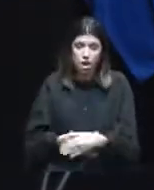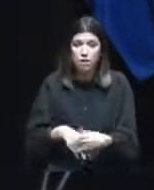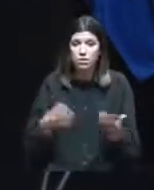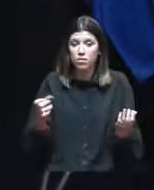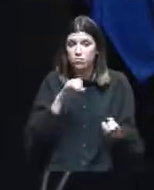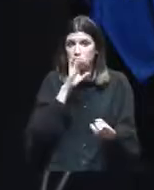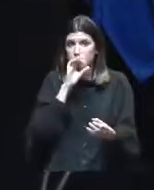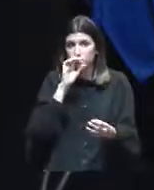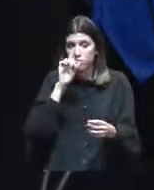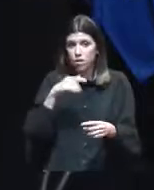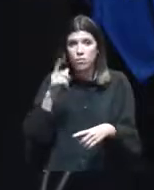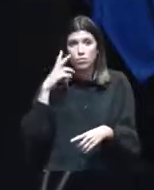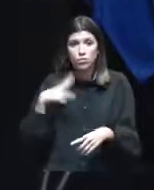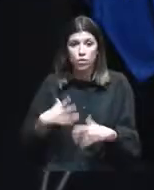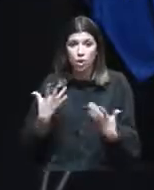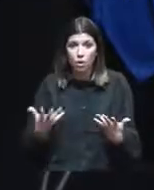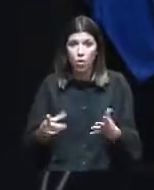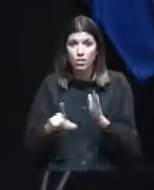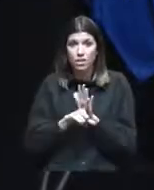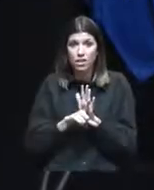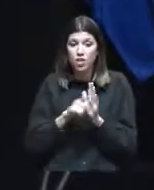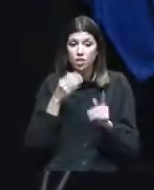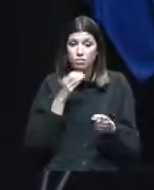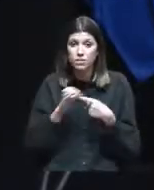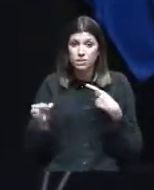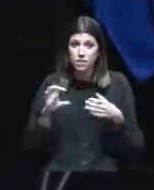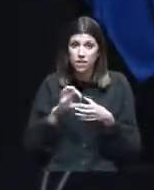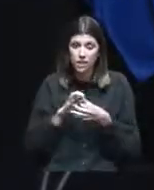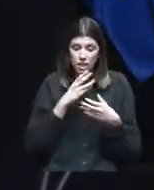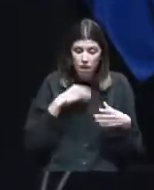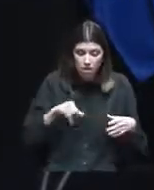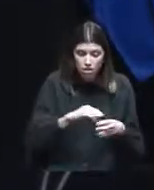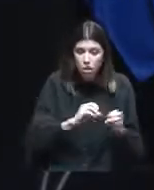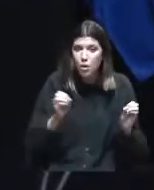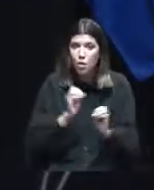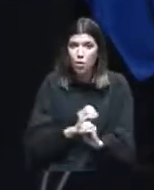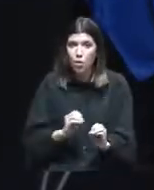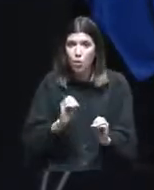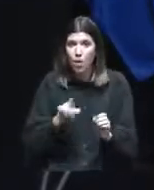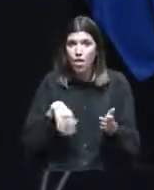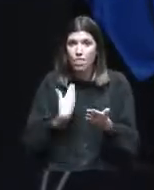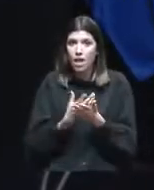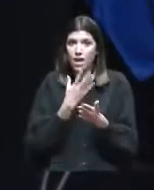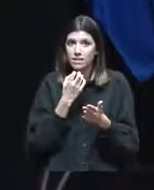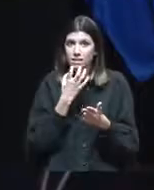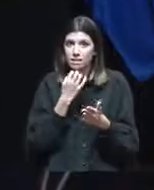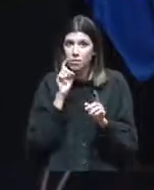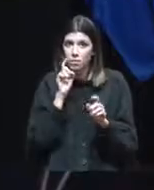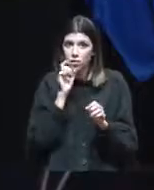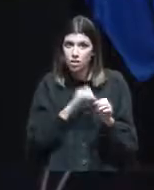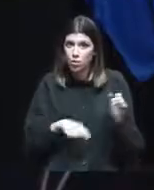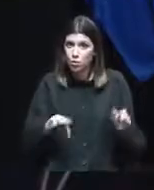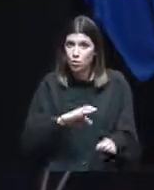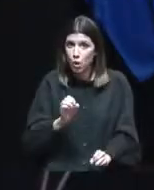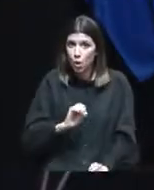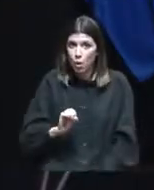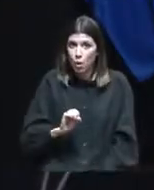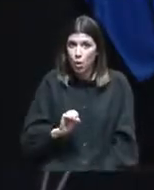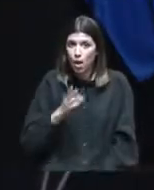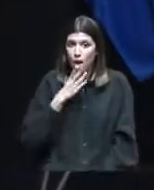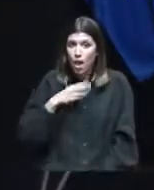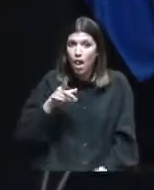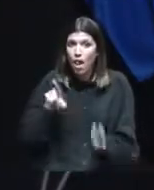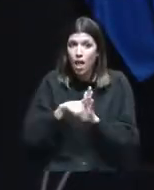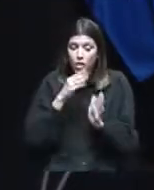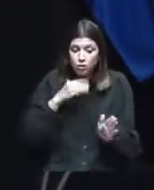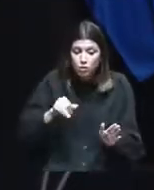pareça, Portugal no dia de hoje não tem legislação específica em vigor que acautele devidamente a proteção do solo. A Lei para os